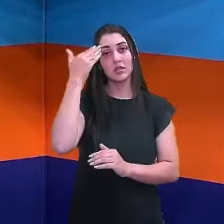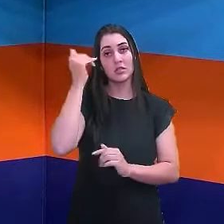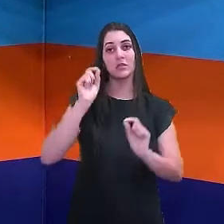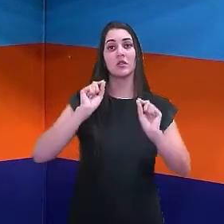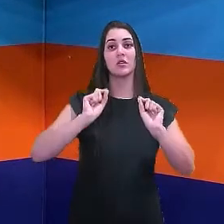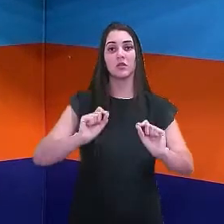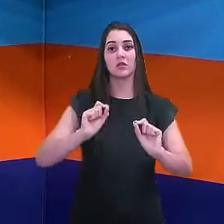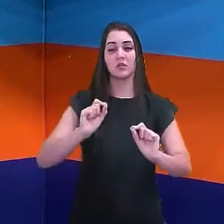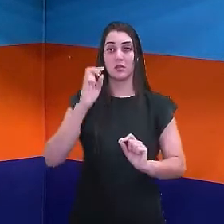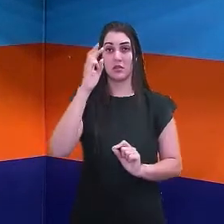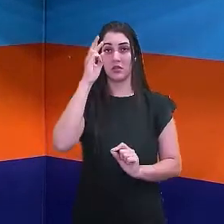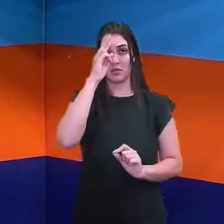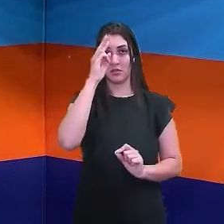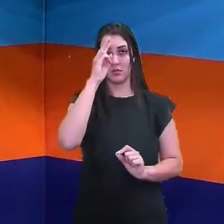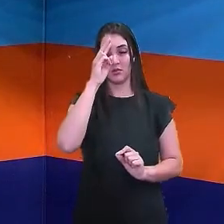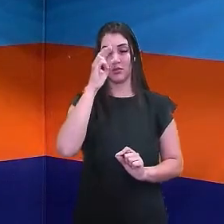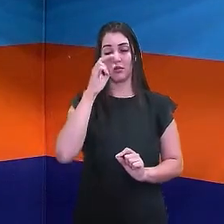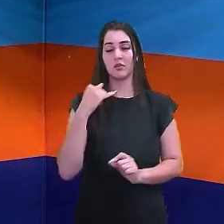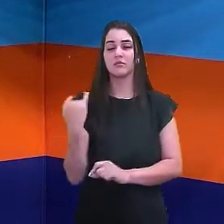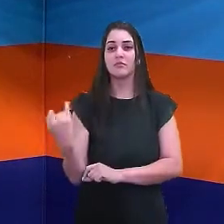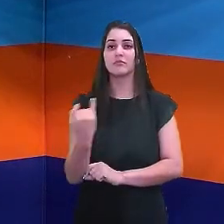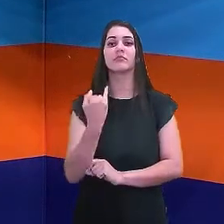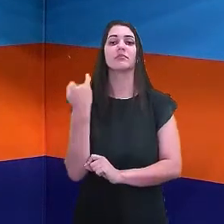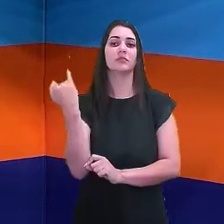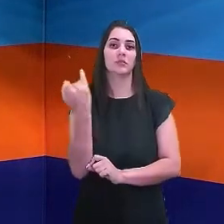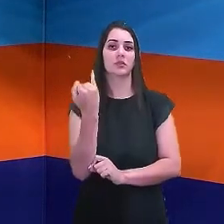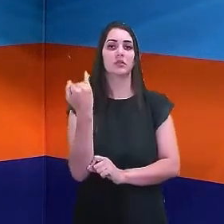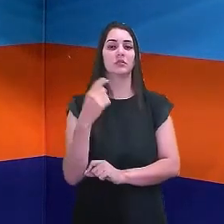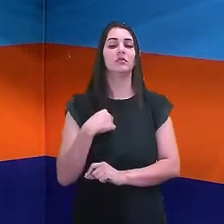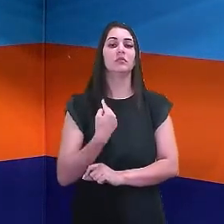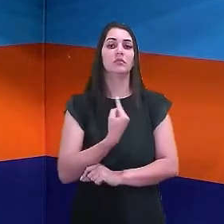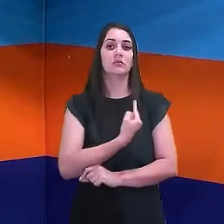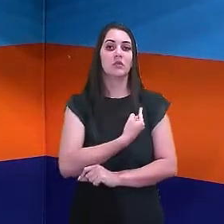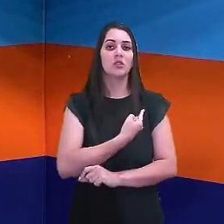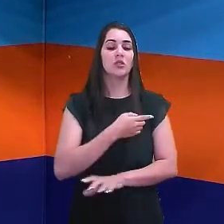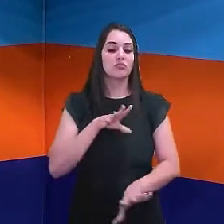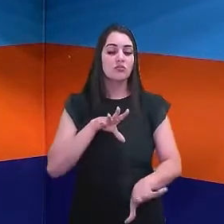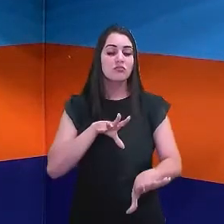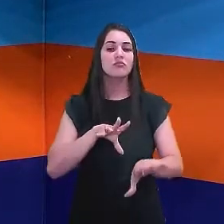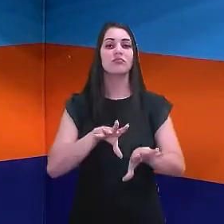que a história ela é muito importante para a nossa